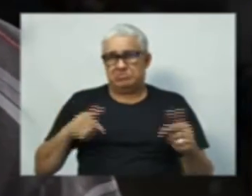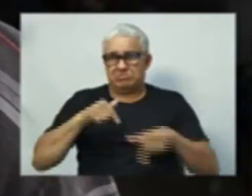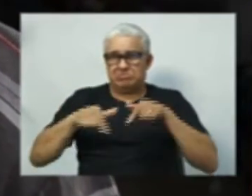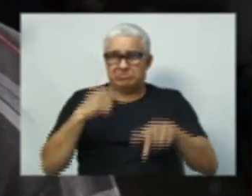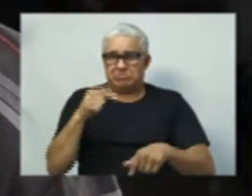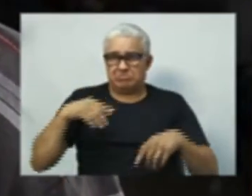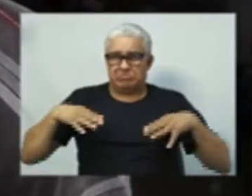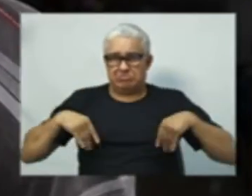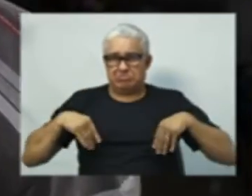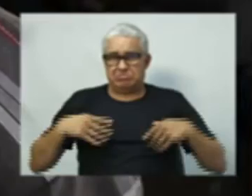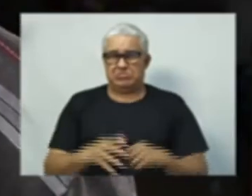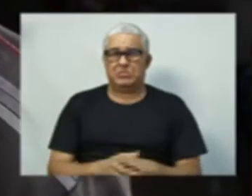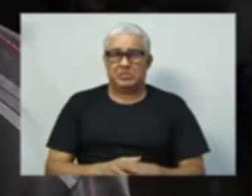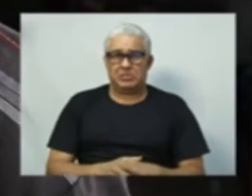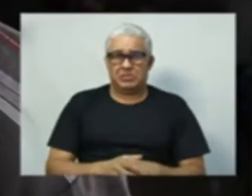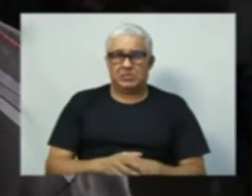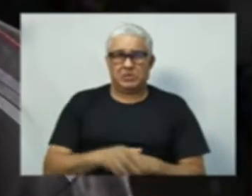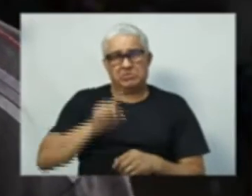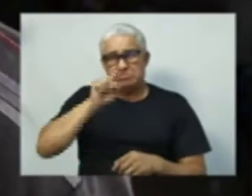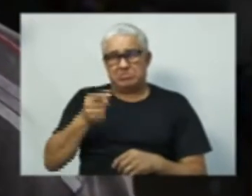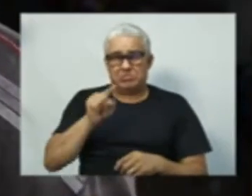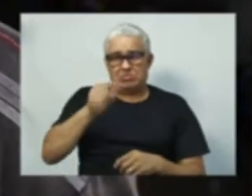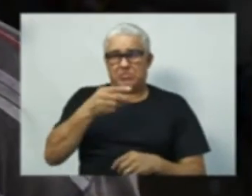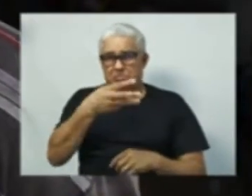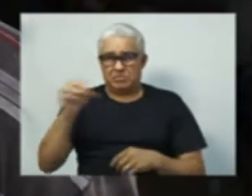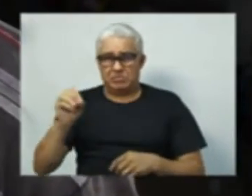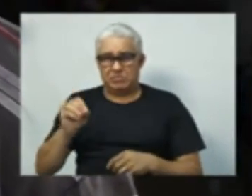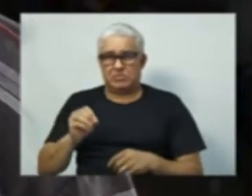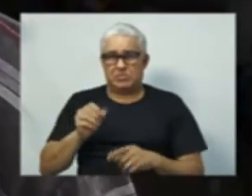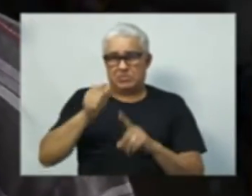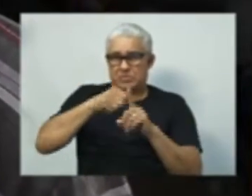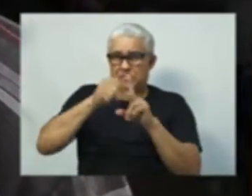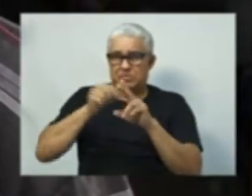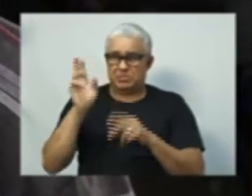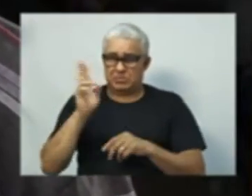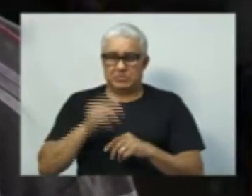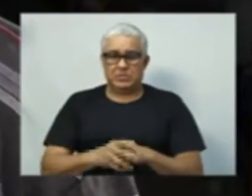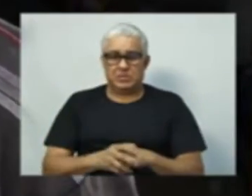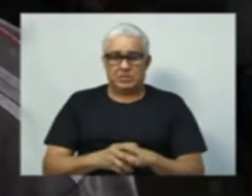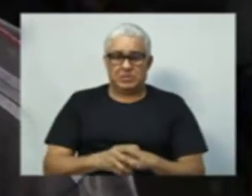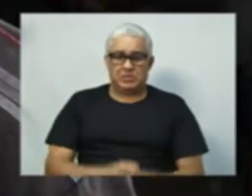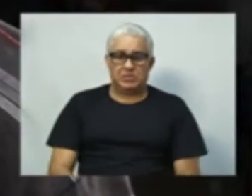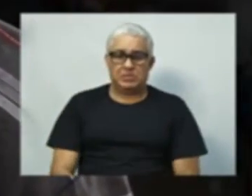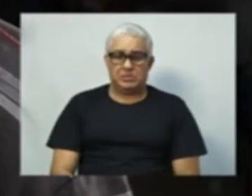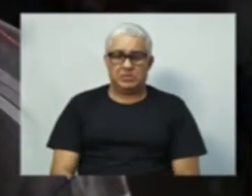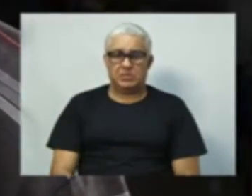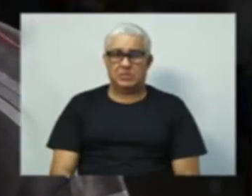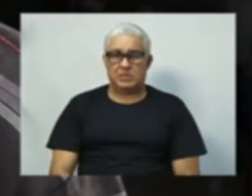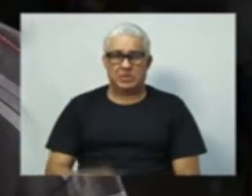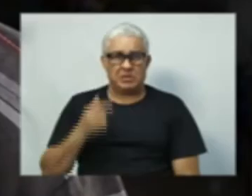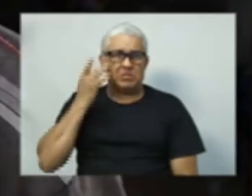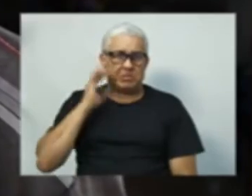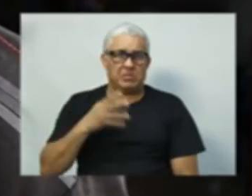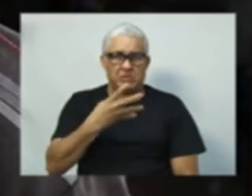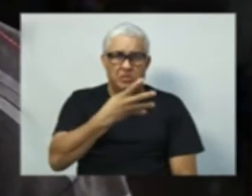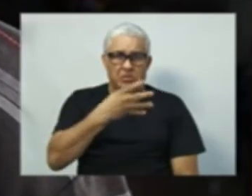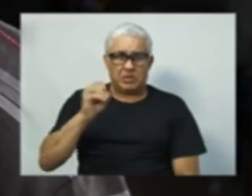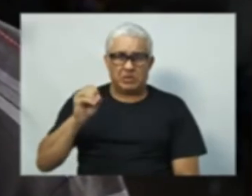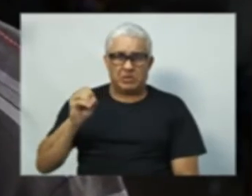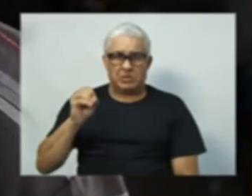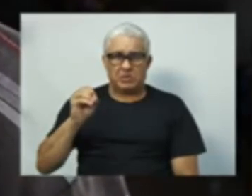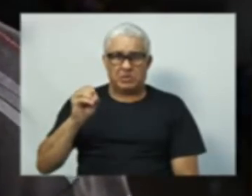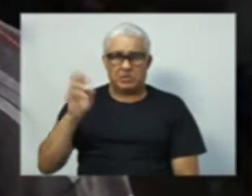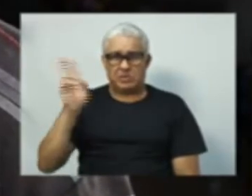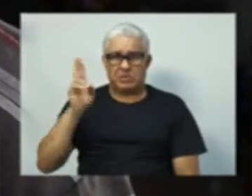estava empregado, mais ou menos, se eu ganho R$ 1.300 por mês, eu acho que é uns R$ 400, eu acho que vai